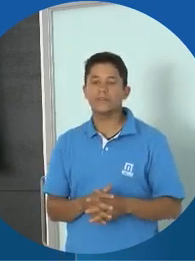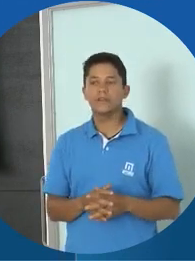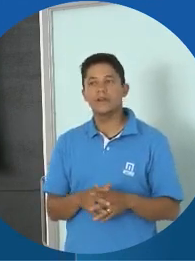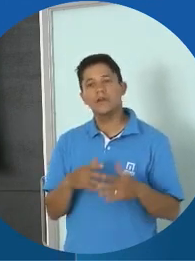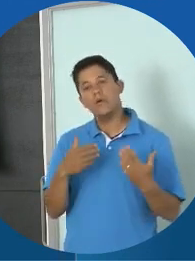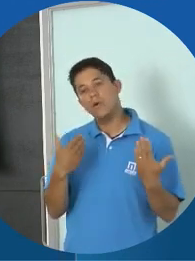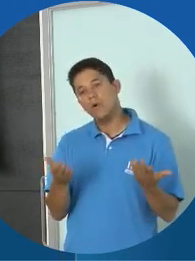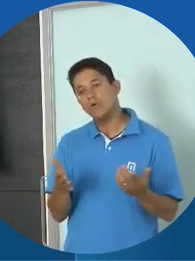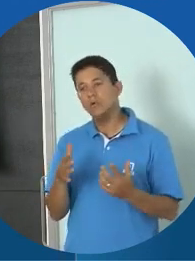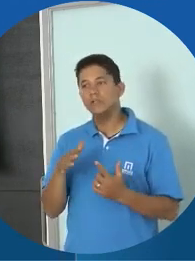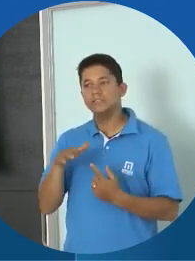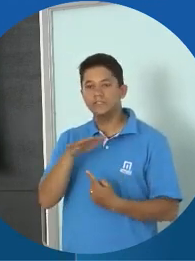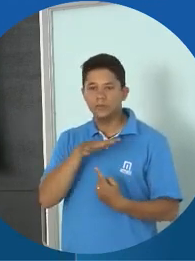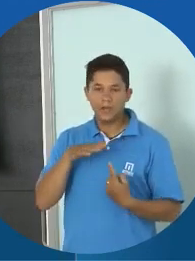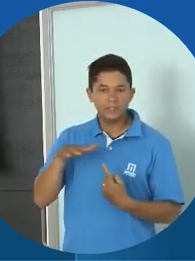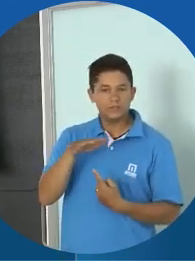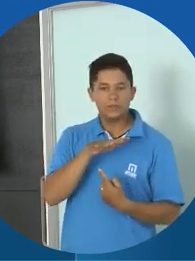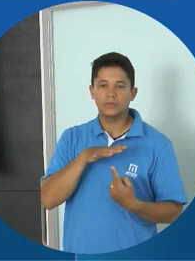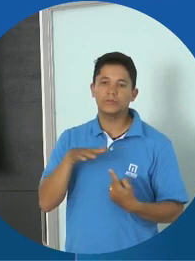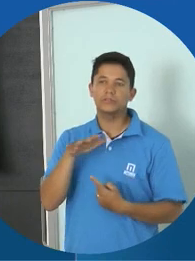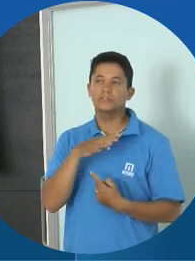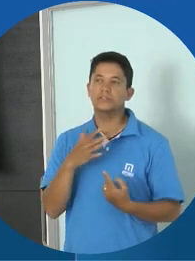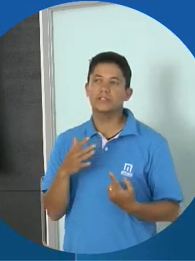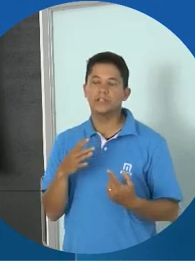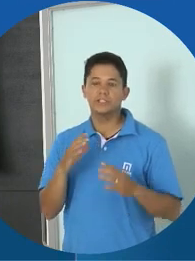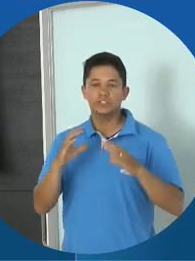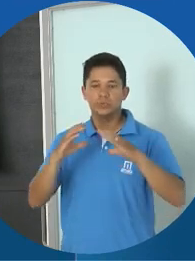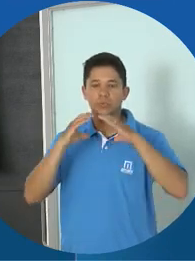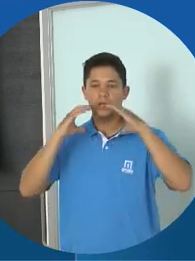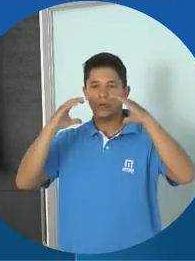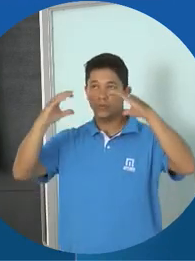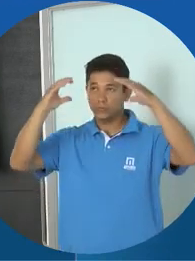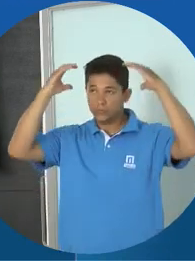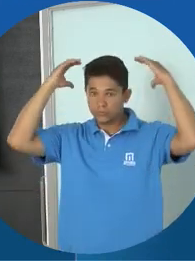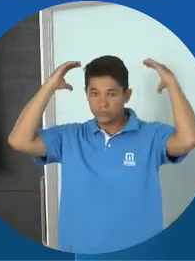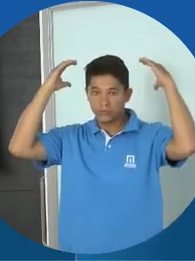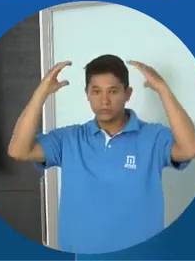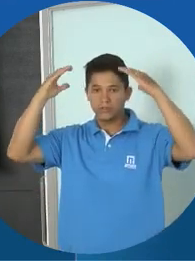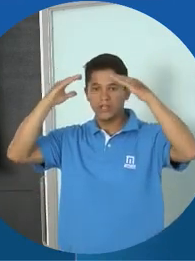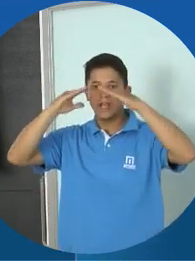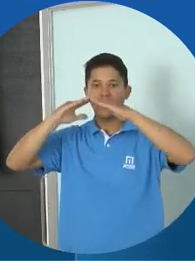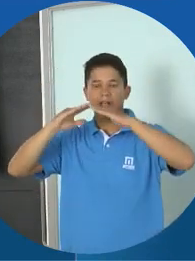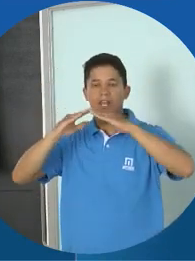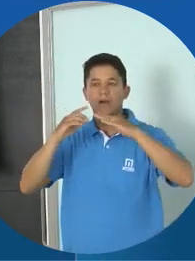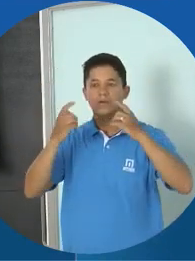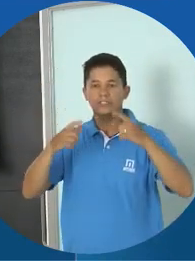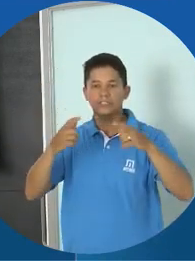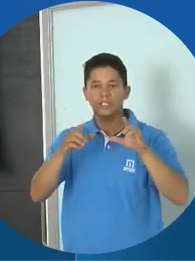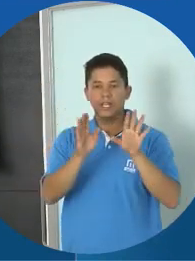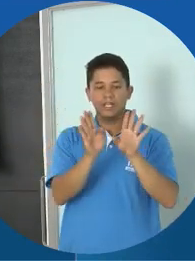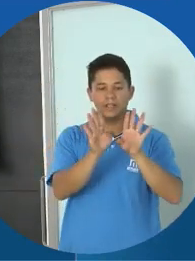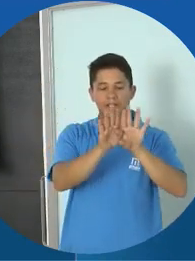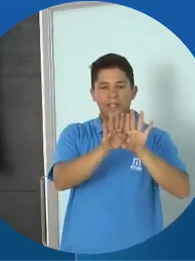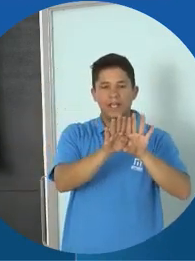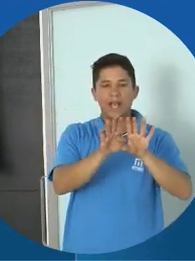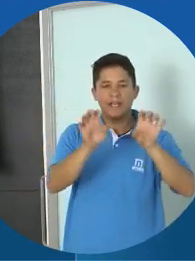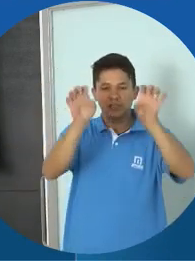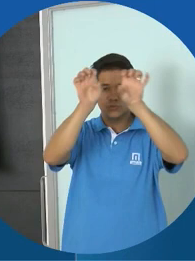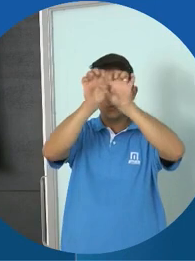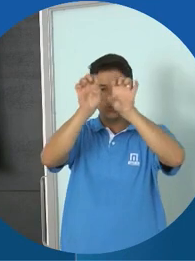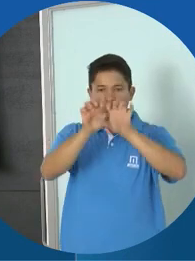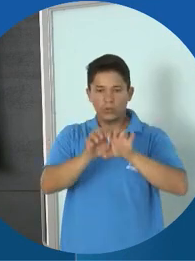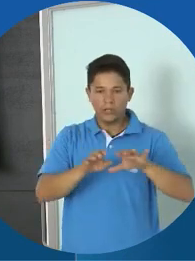de túneis, por exemplo, em juntas de movimentação da estrutura, a gente acaba injetando umas